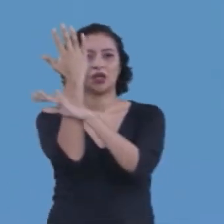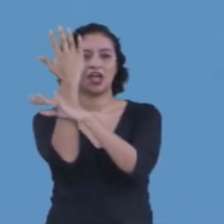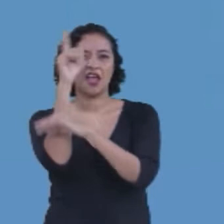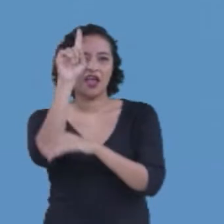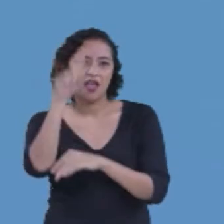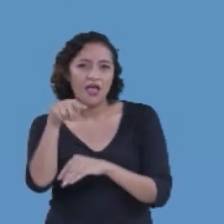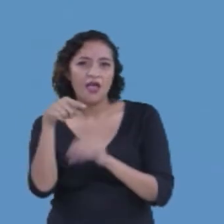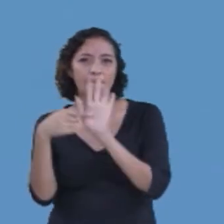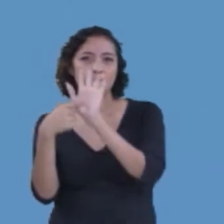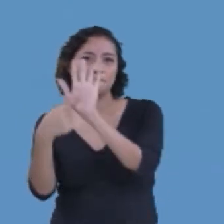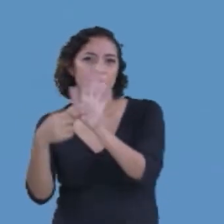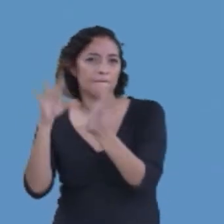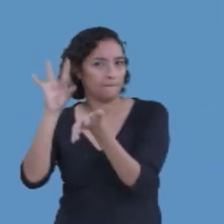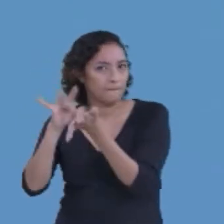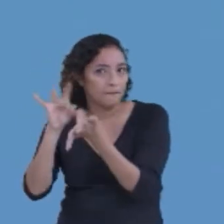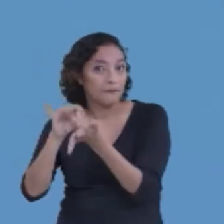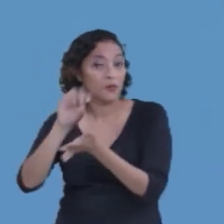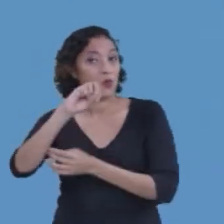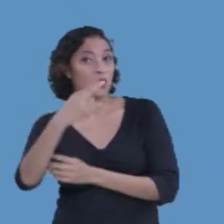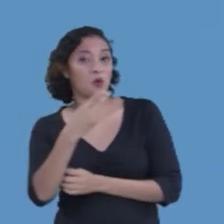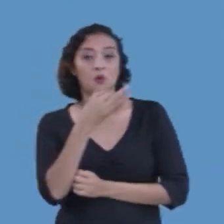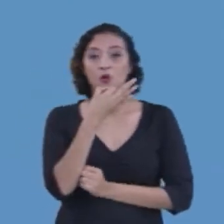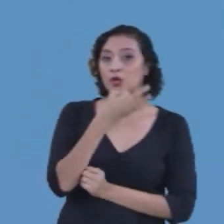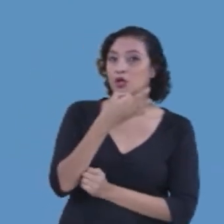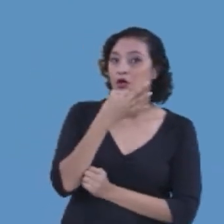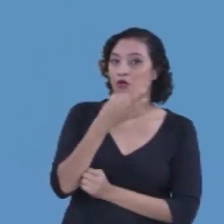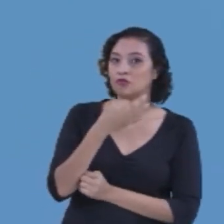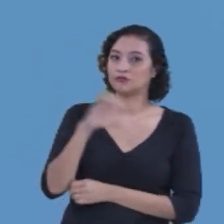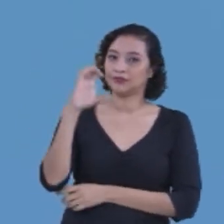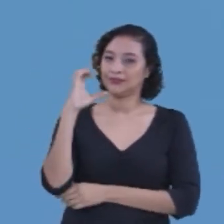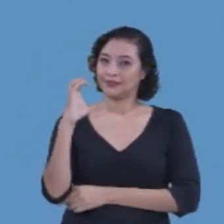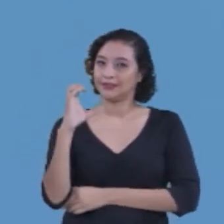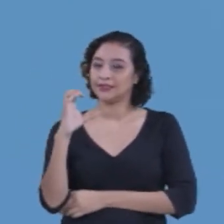narrando? Sinais de seca brava,